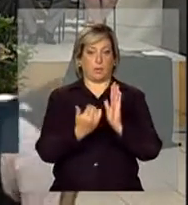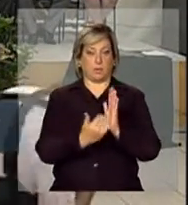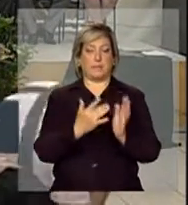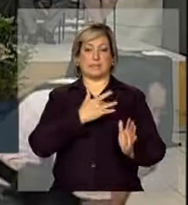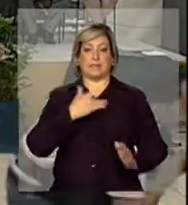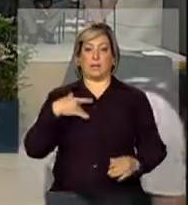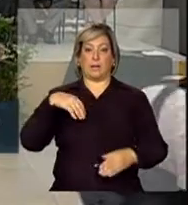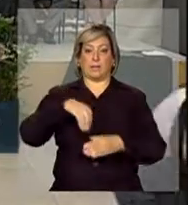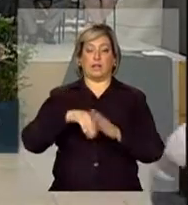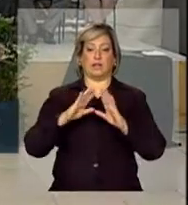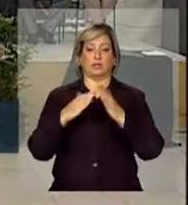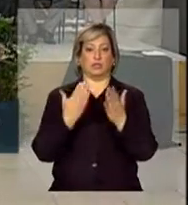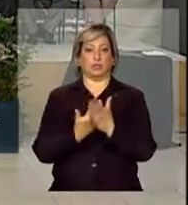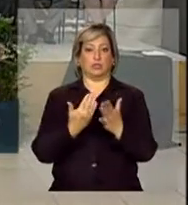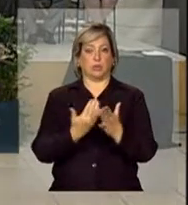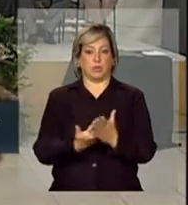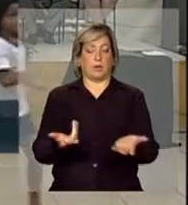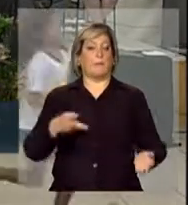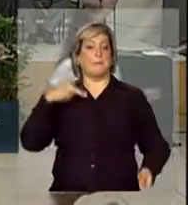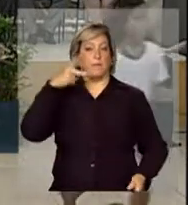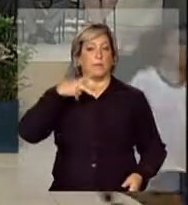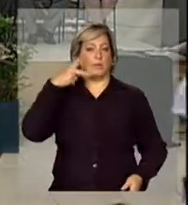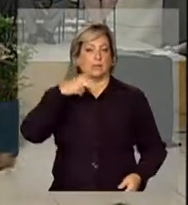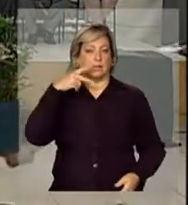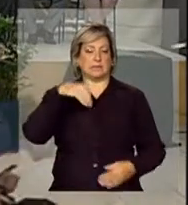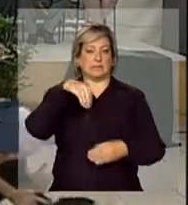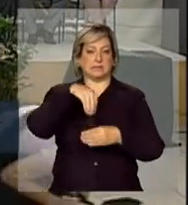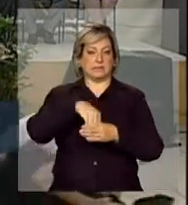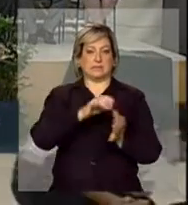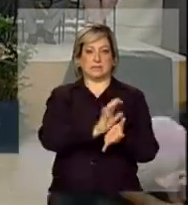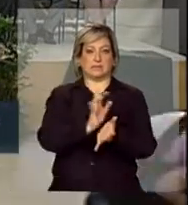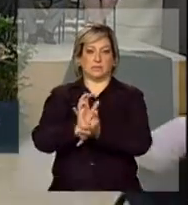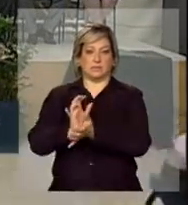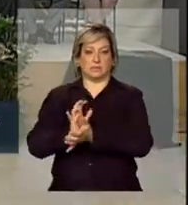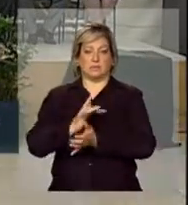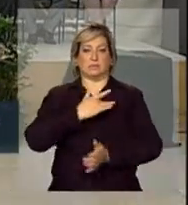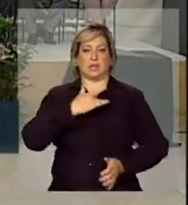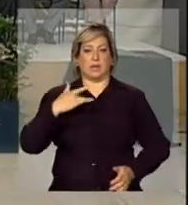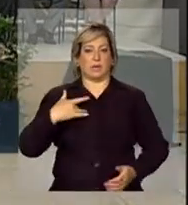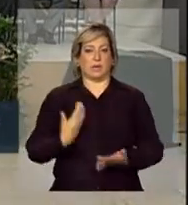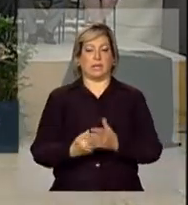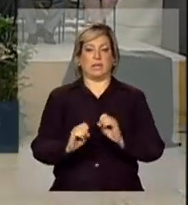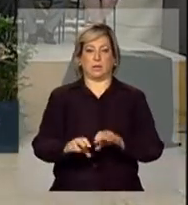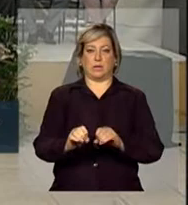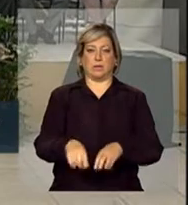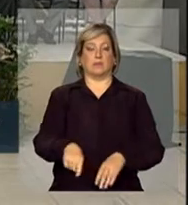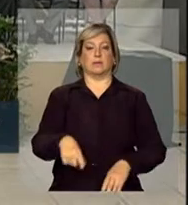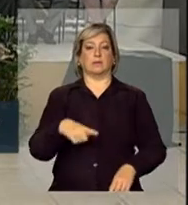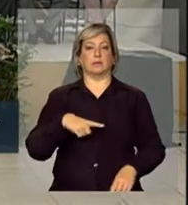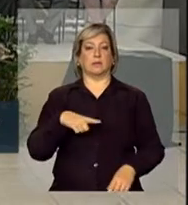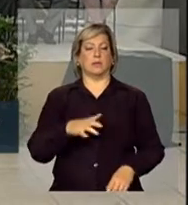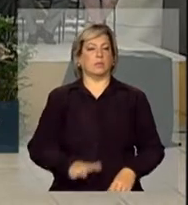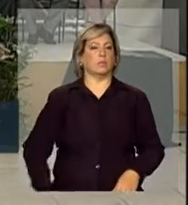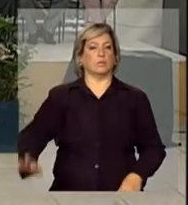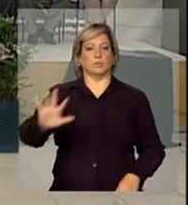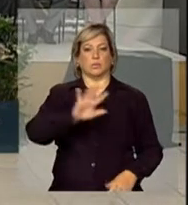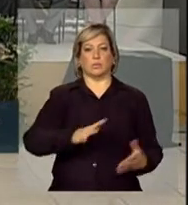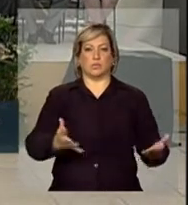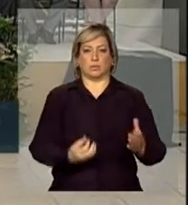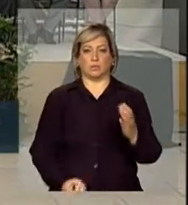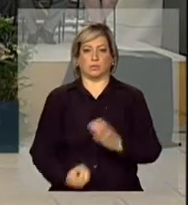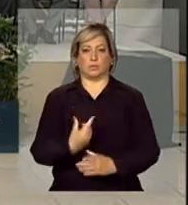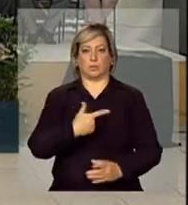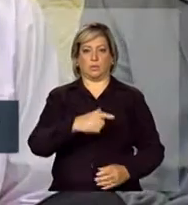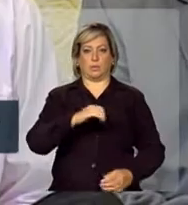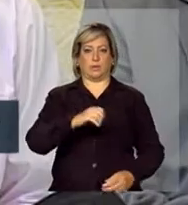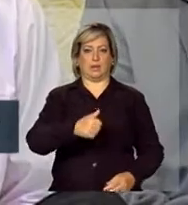na escola política intersetorial dos setores da saúde educação será universalmente lançado